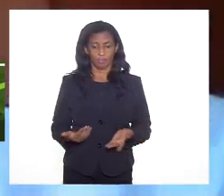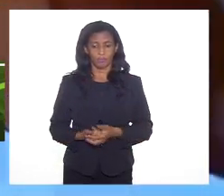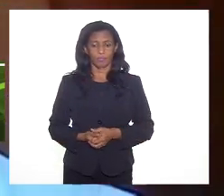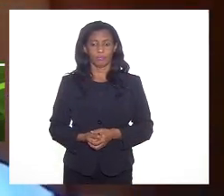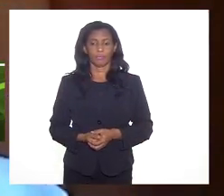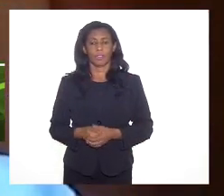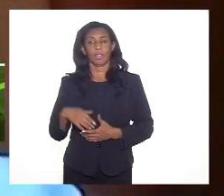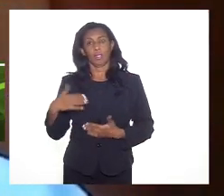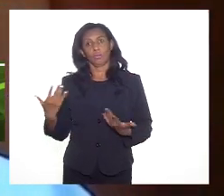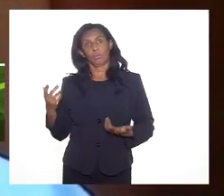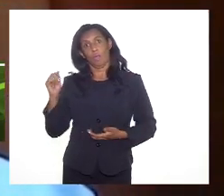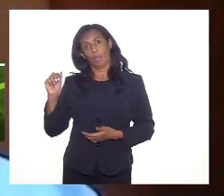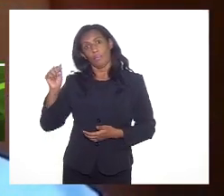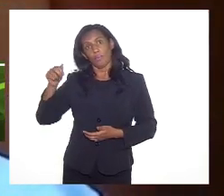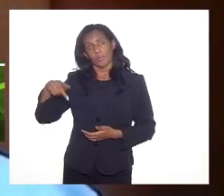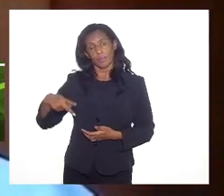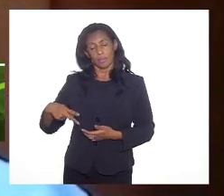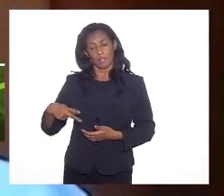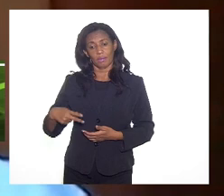não só aposentados como